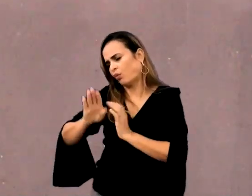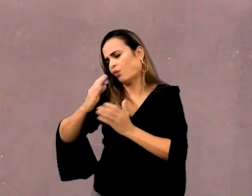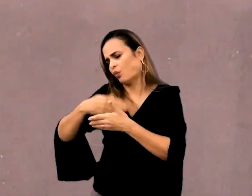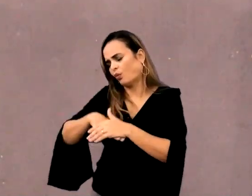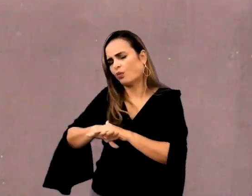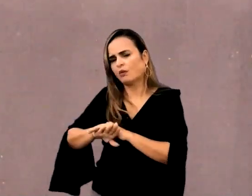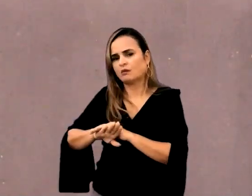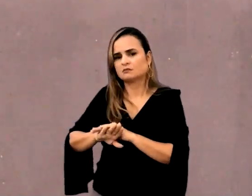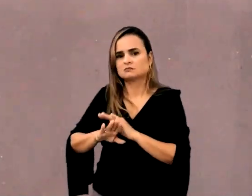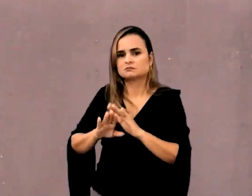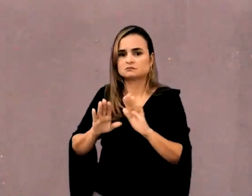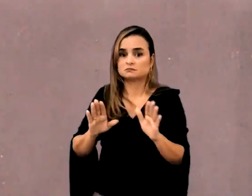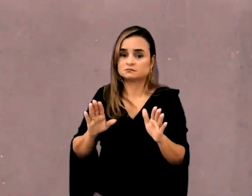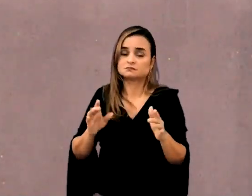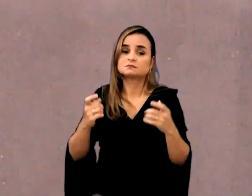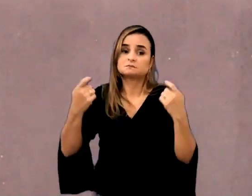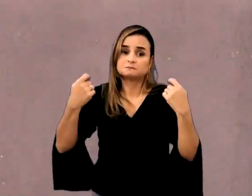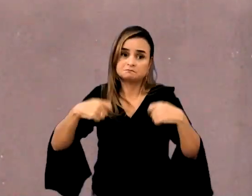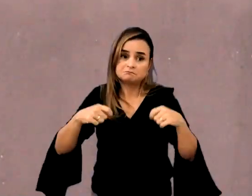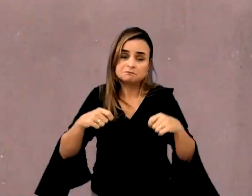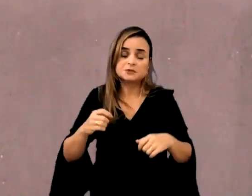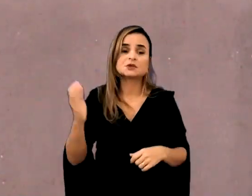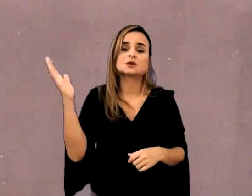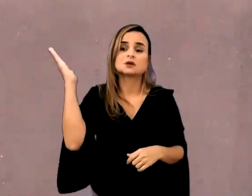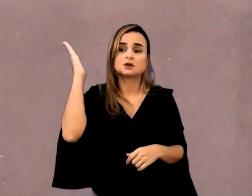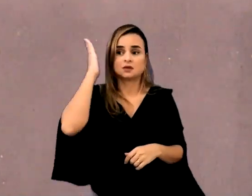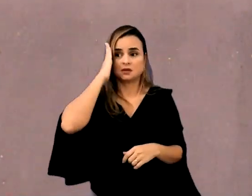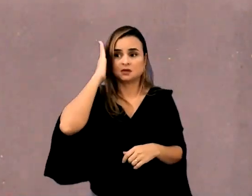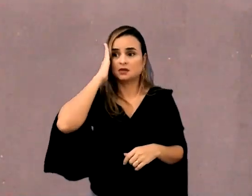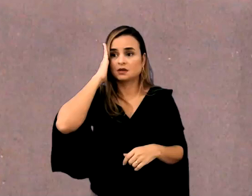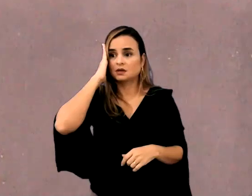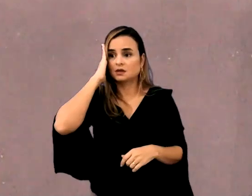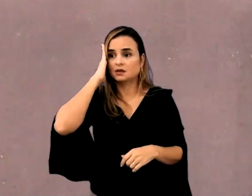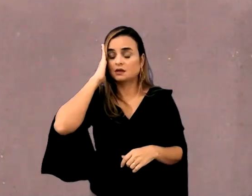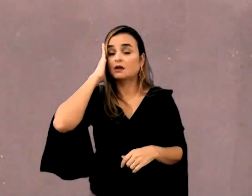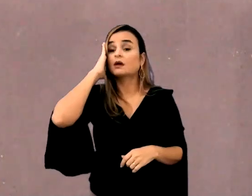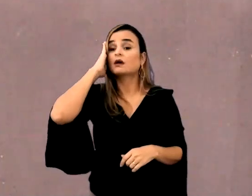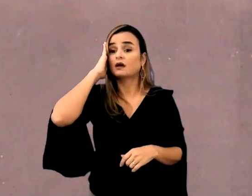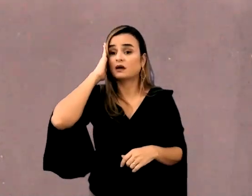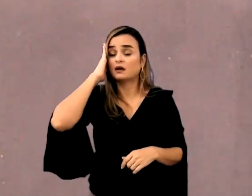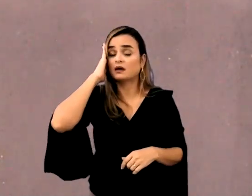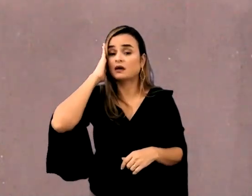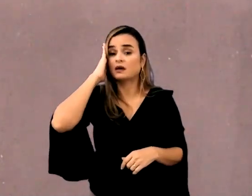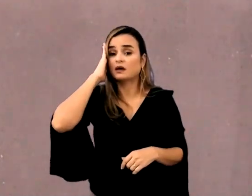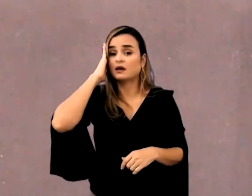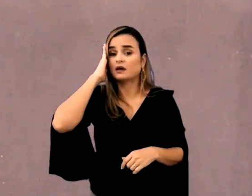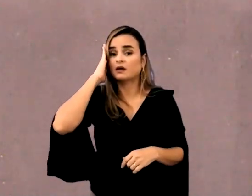E nós precisamos realmente saber a que ponto